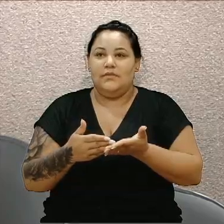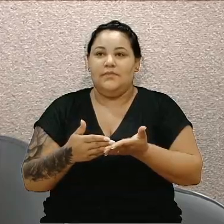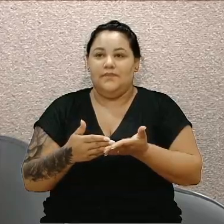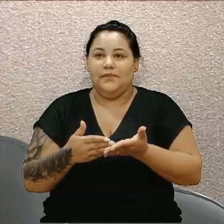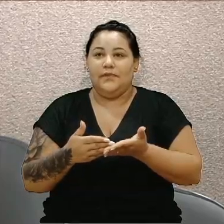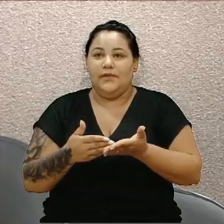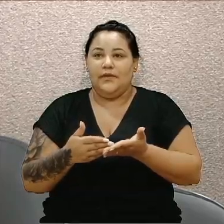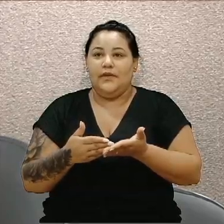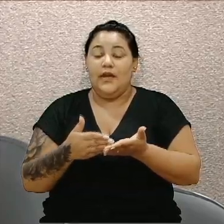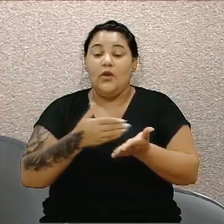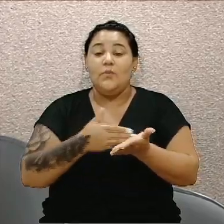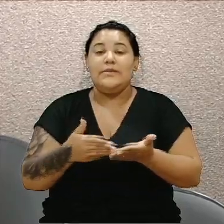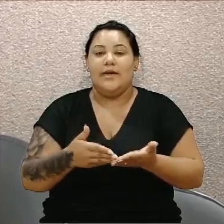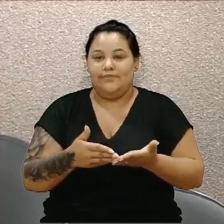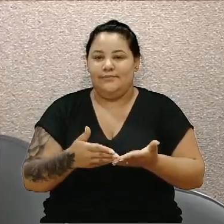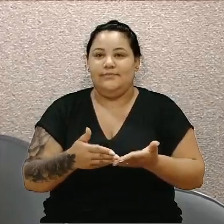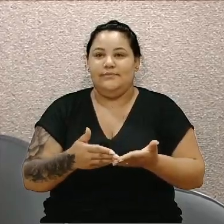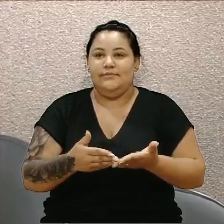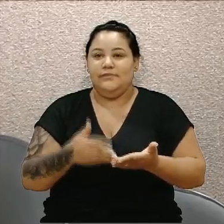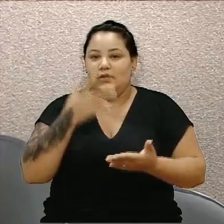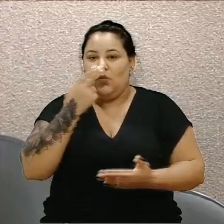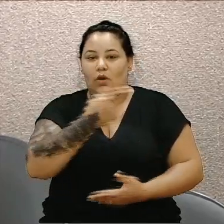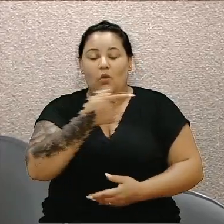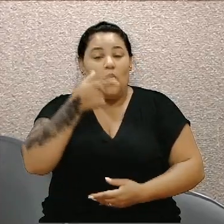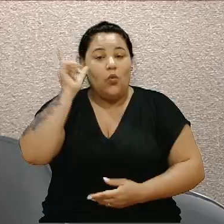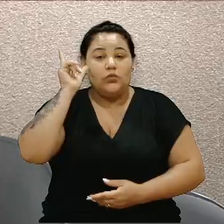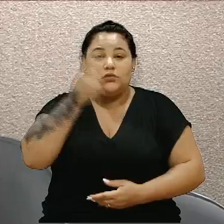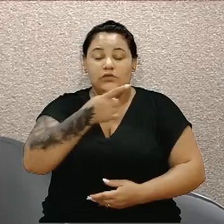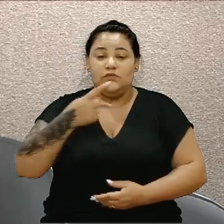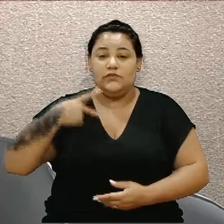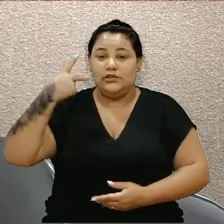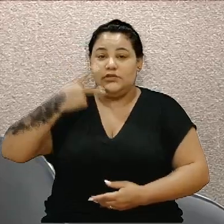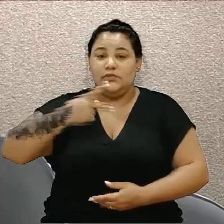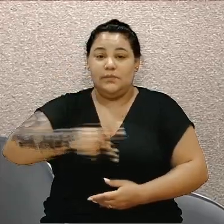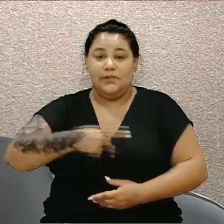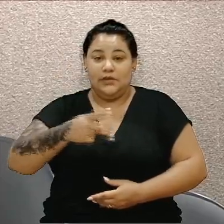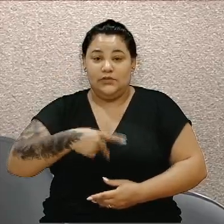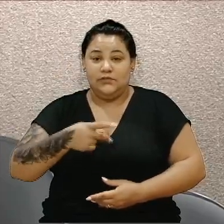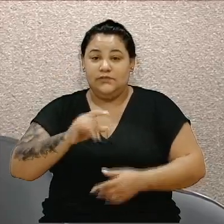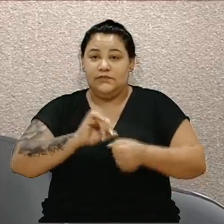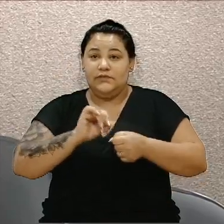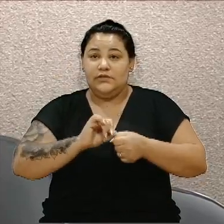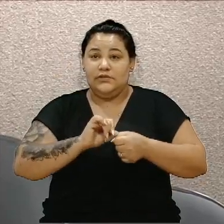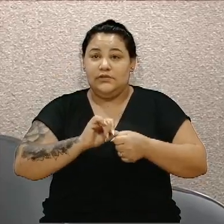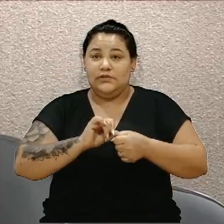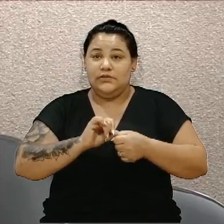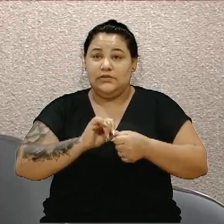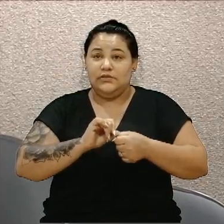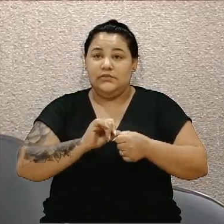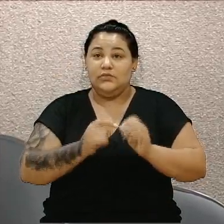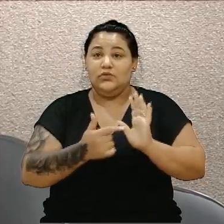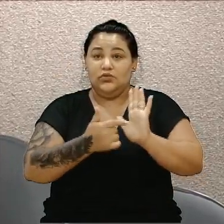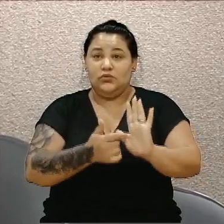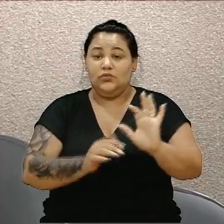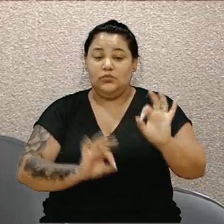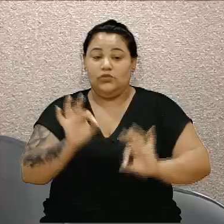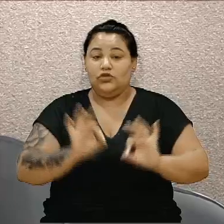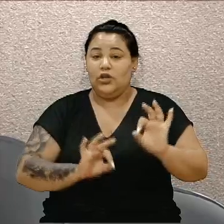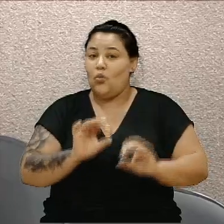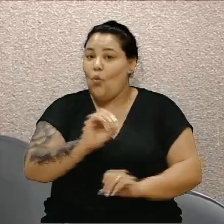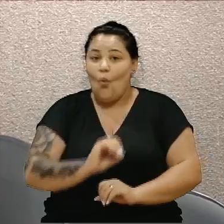iniciar as coisas. Assim como no dia de ontem o vereador Pedro, ele propôs um projeto magnífico,